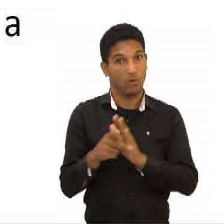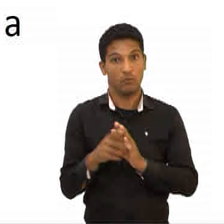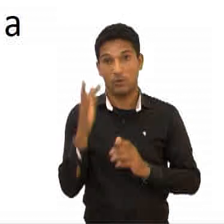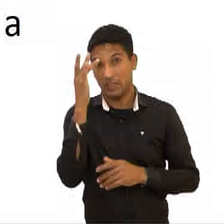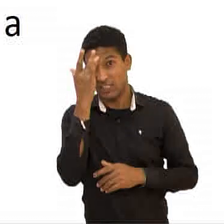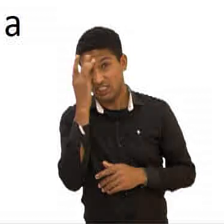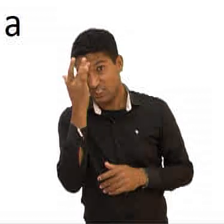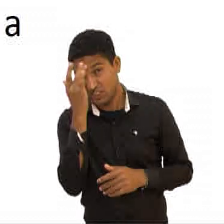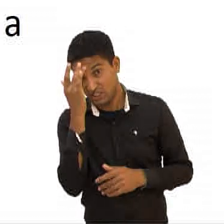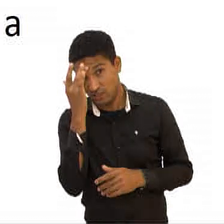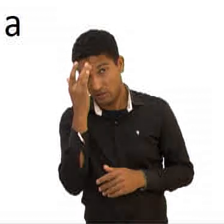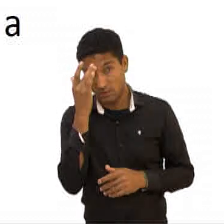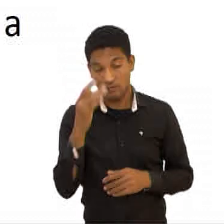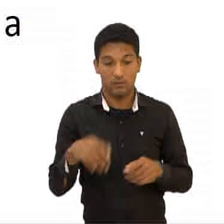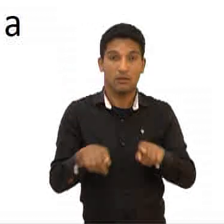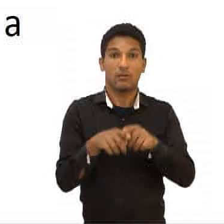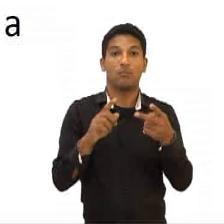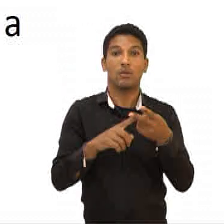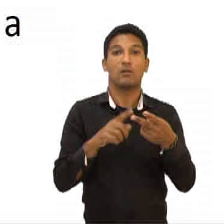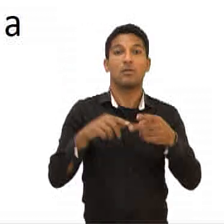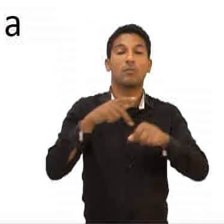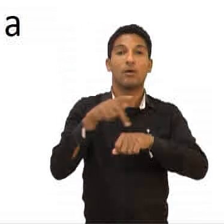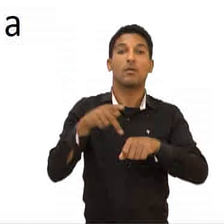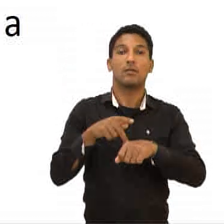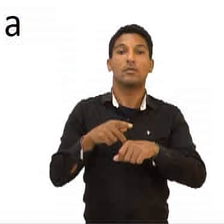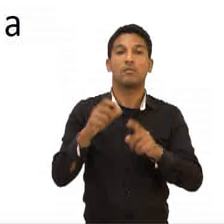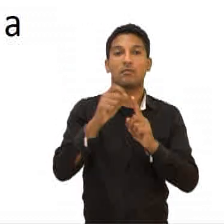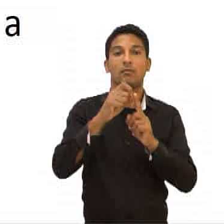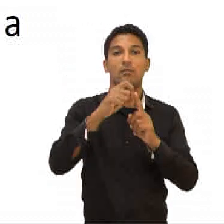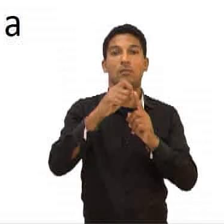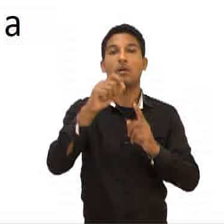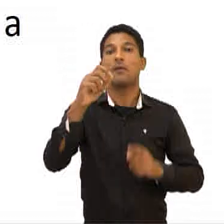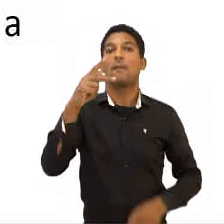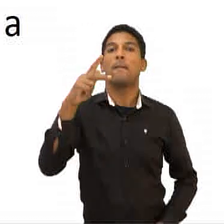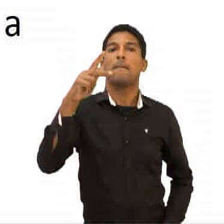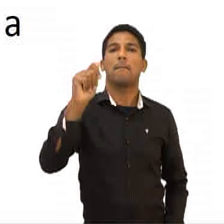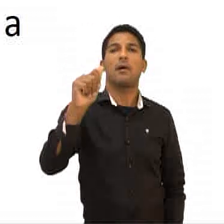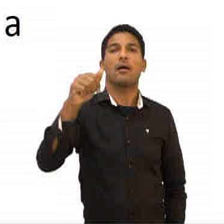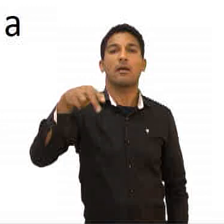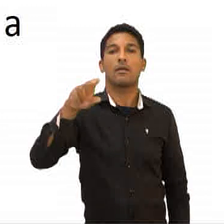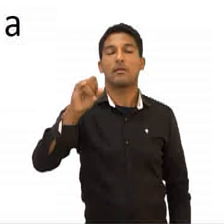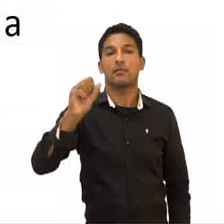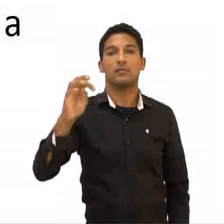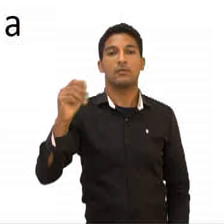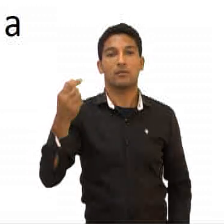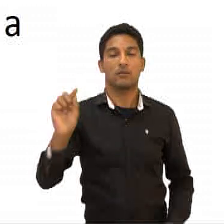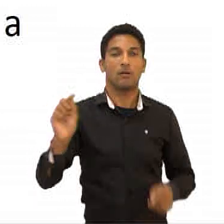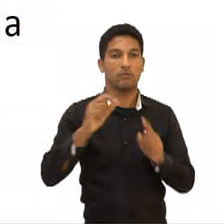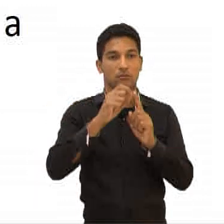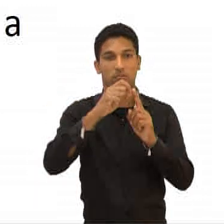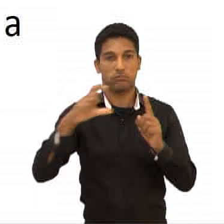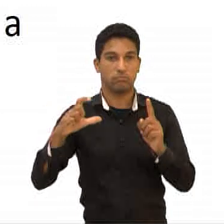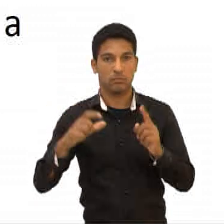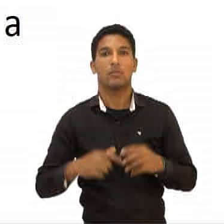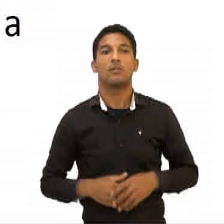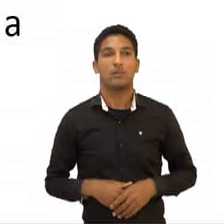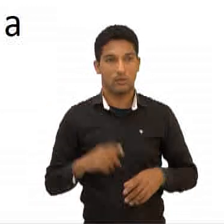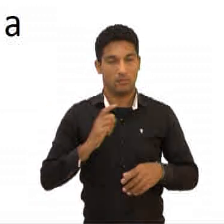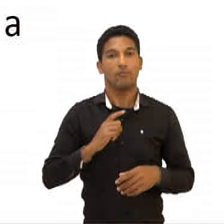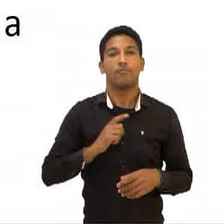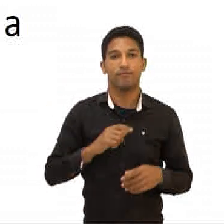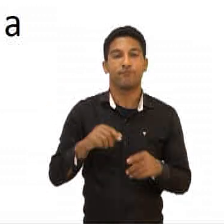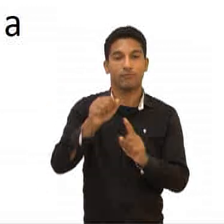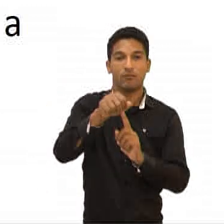desde a introdução das variedades mais bem-sucedidas de arroz, né, os tipos, temos variedades, né, a maioria das plantas tem